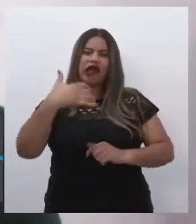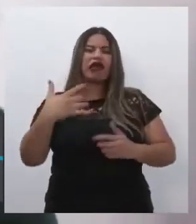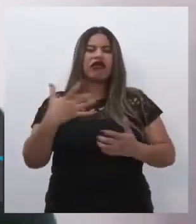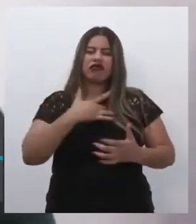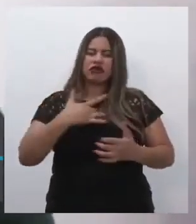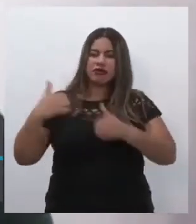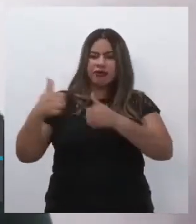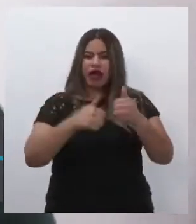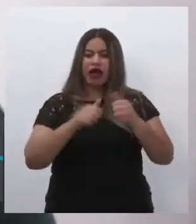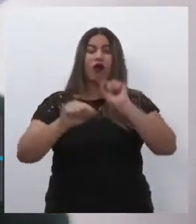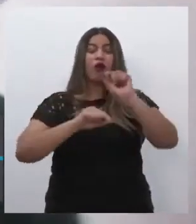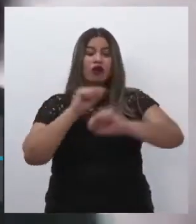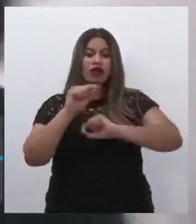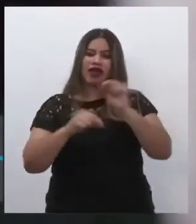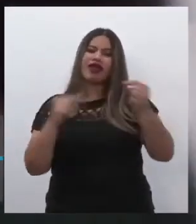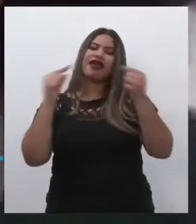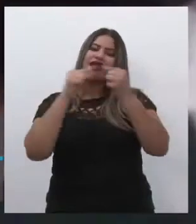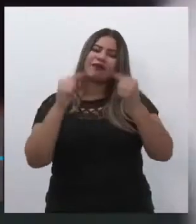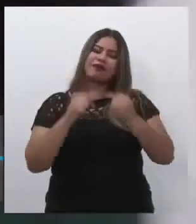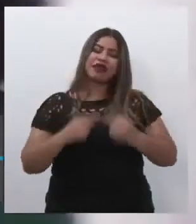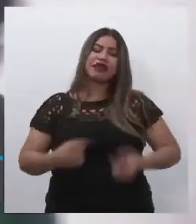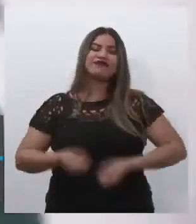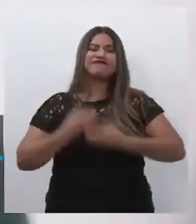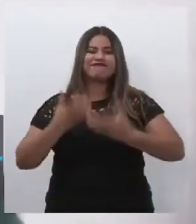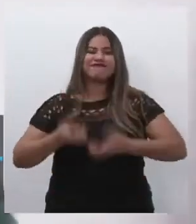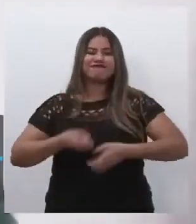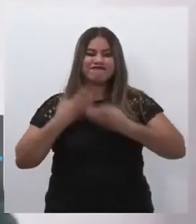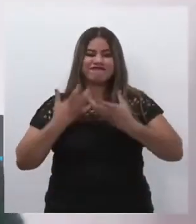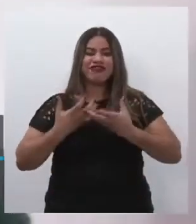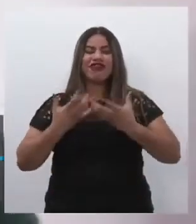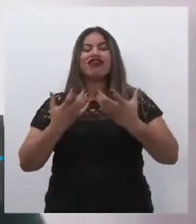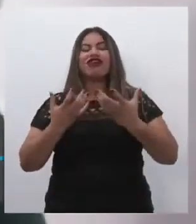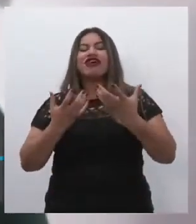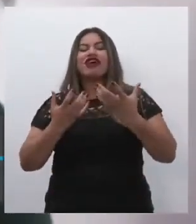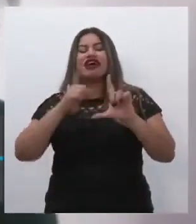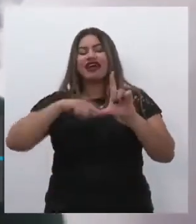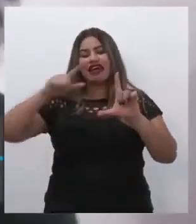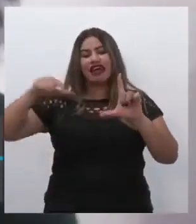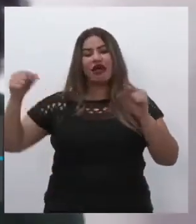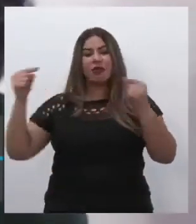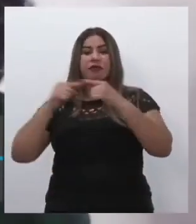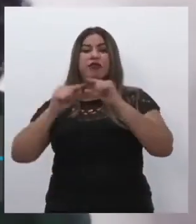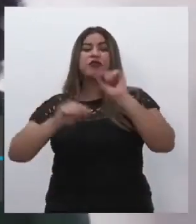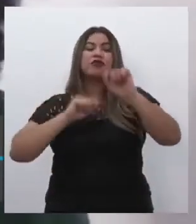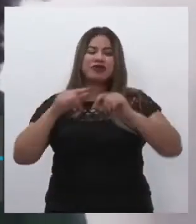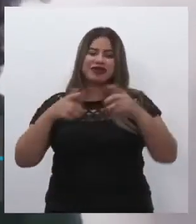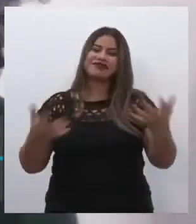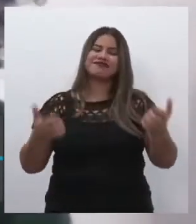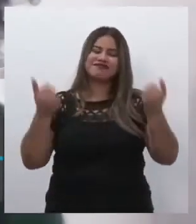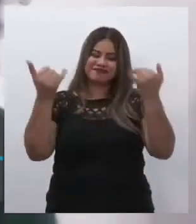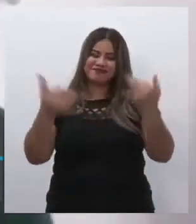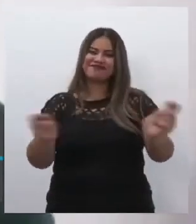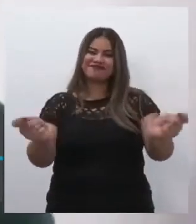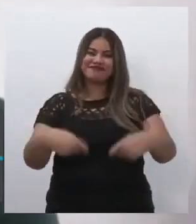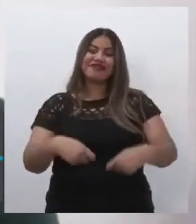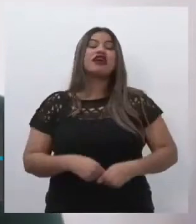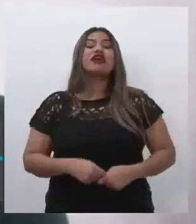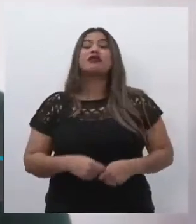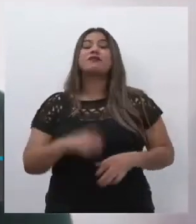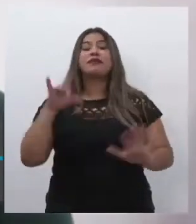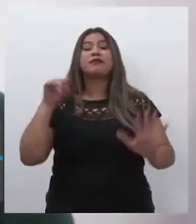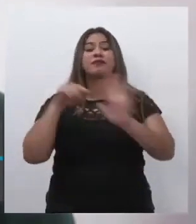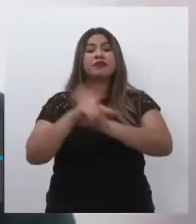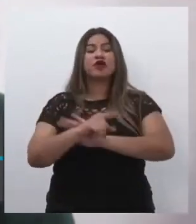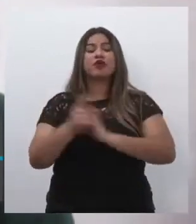abordagem desse infográfico, né? Dizer para eles o que seria essa vitamina. Mas agora, com essa pergunta